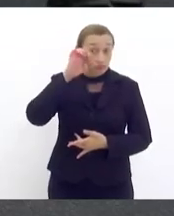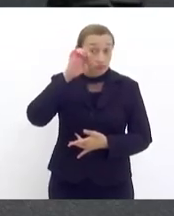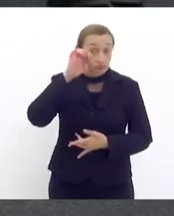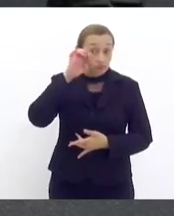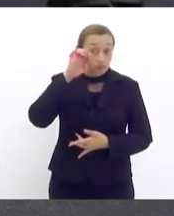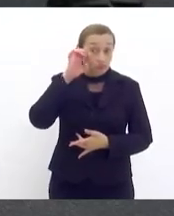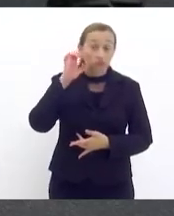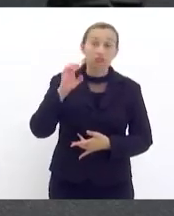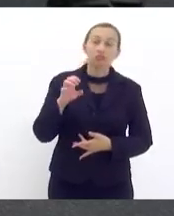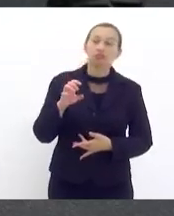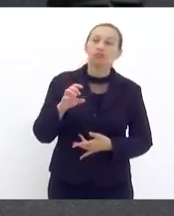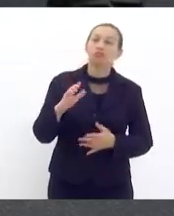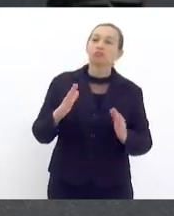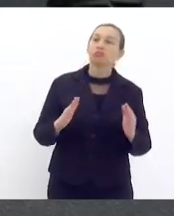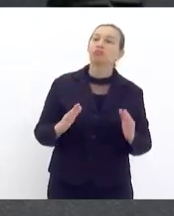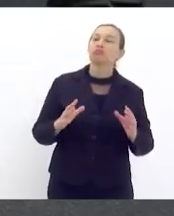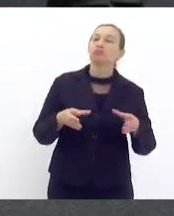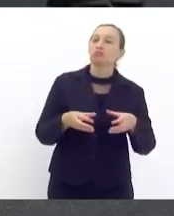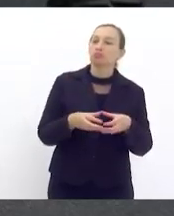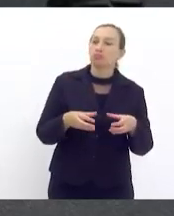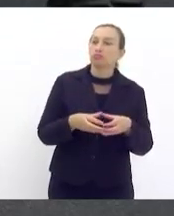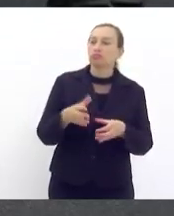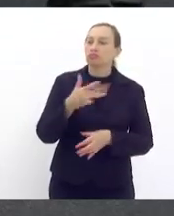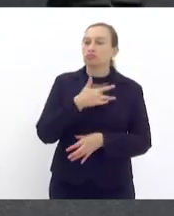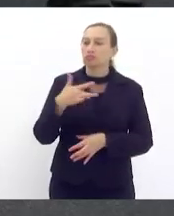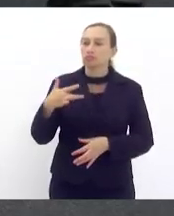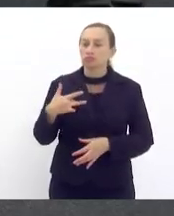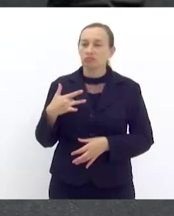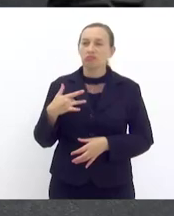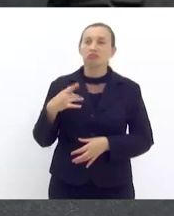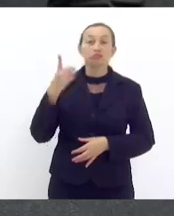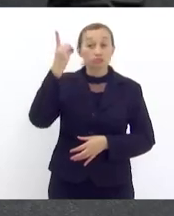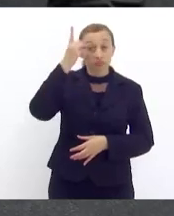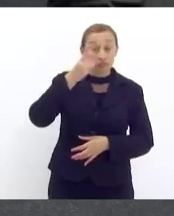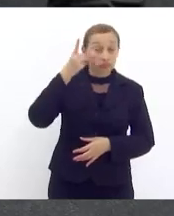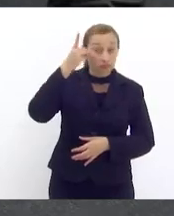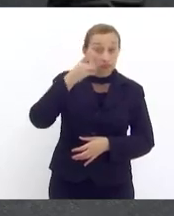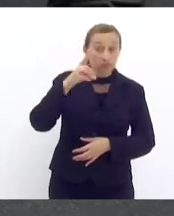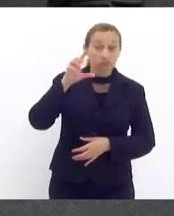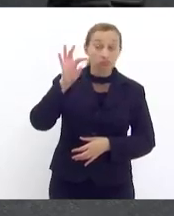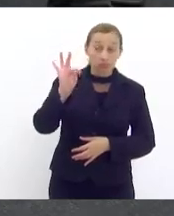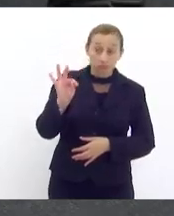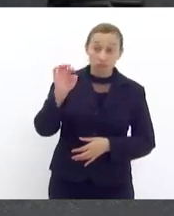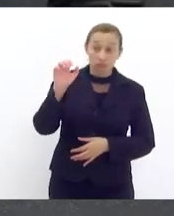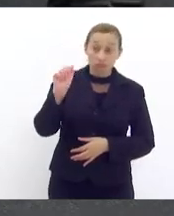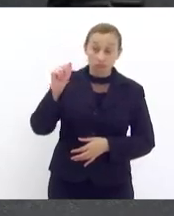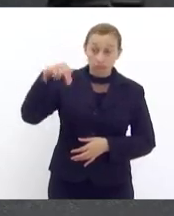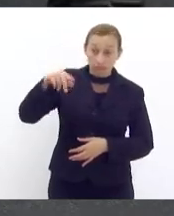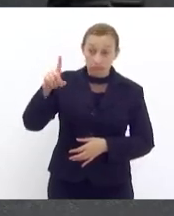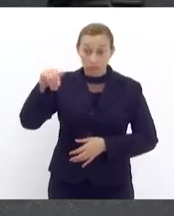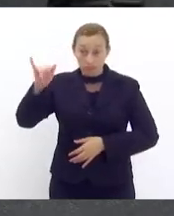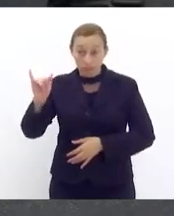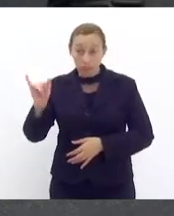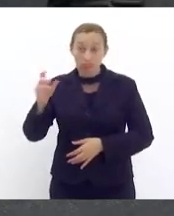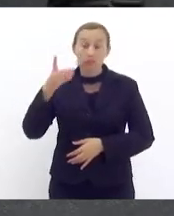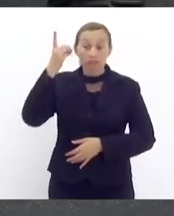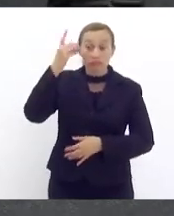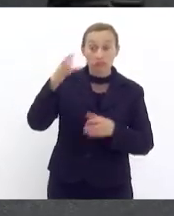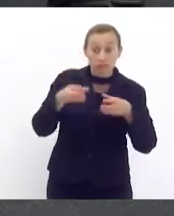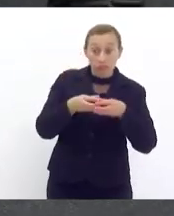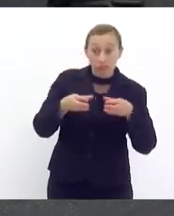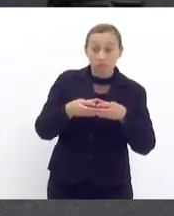recentemente a comissão de saúde pres pelo Deputado tandes e a comissão de ciência e tecnologia